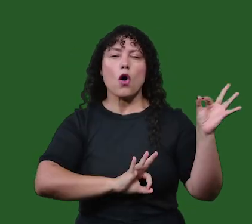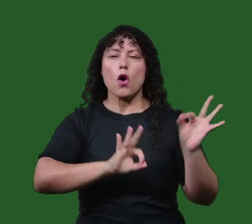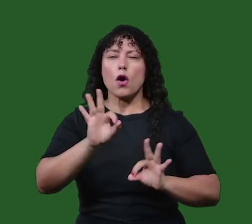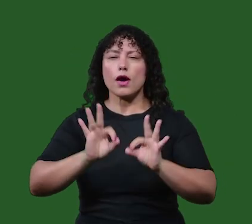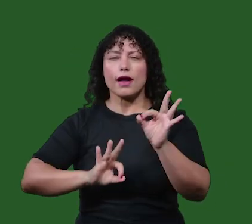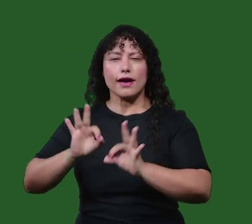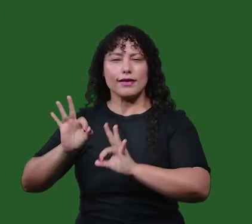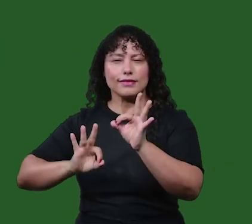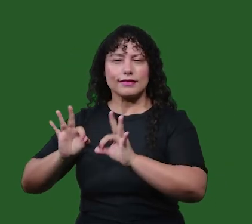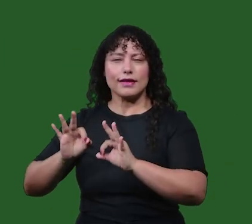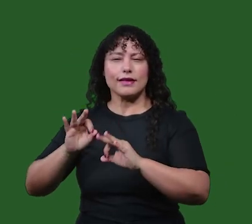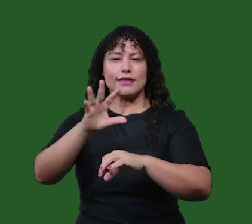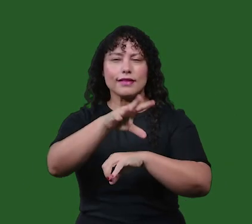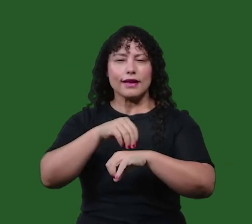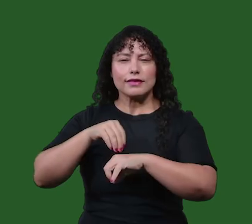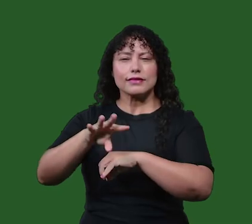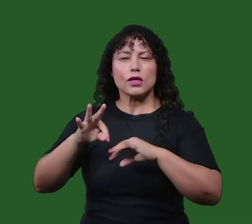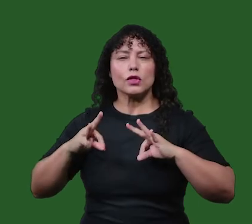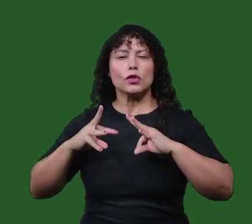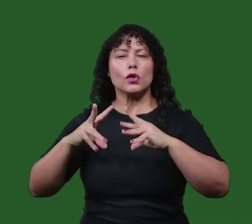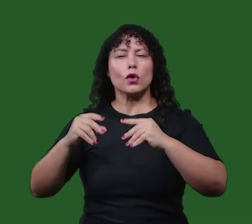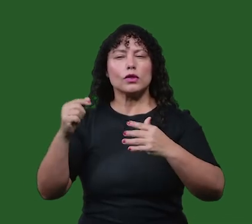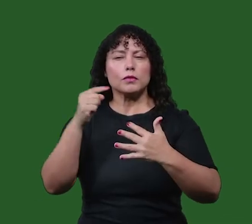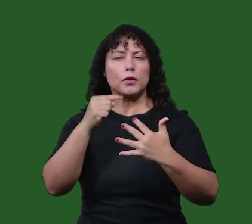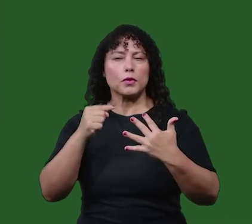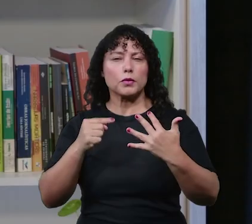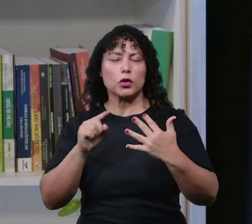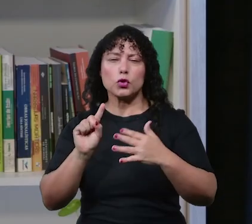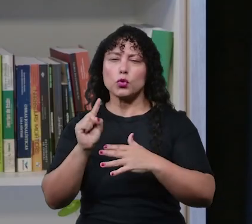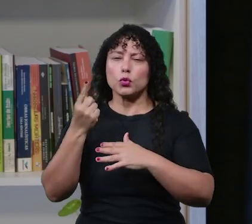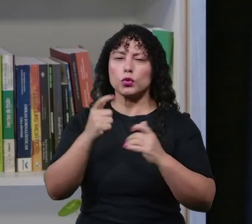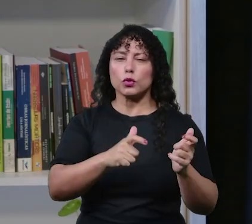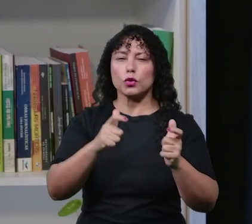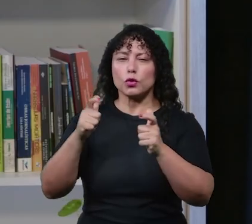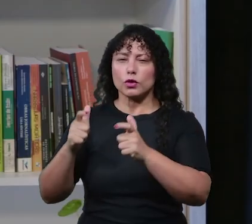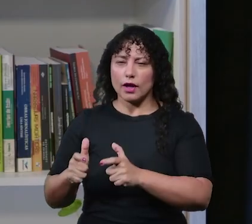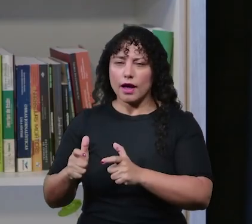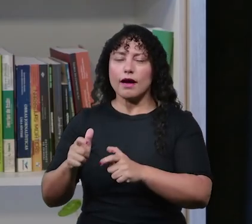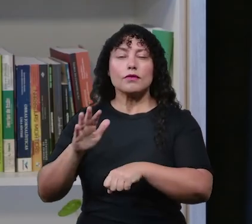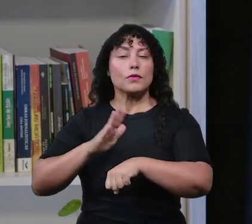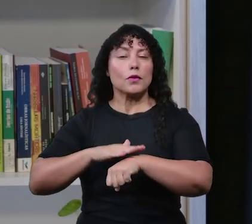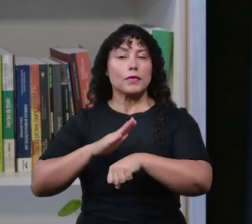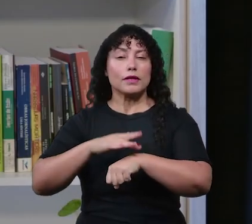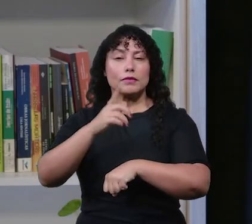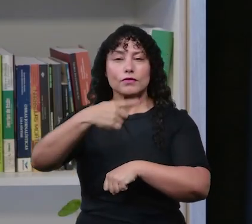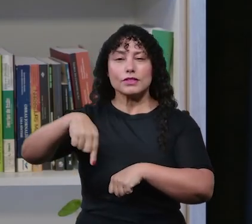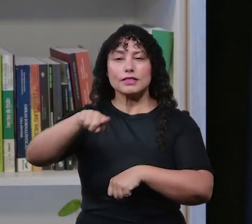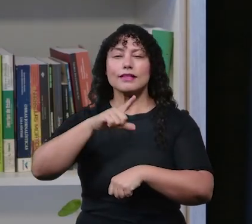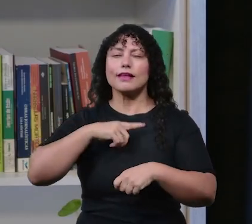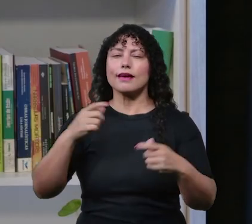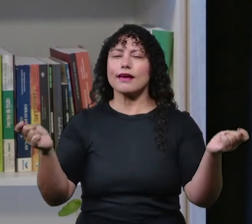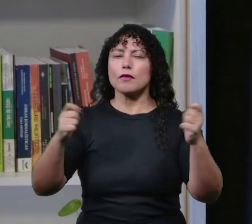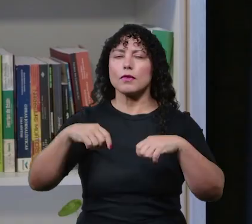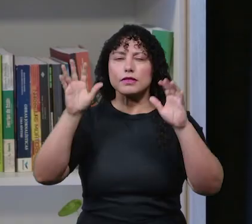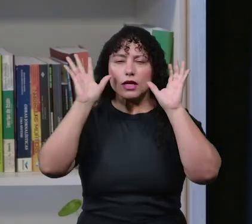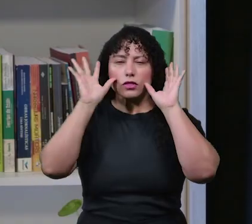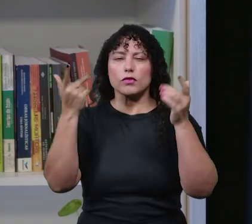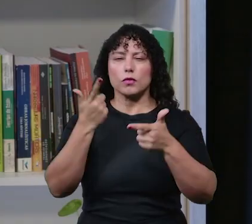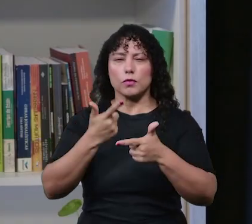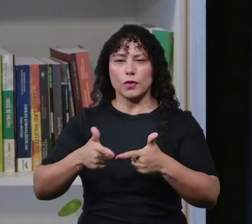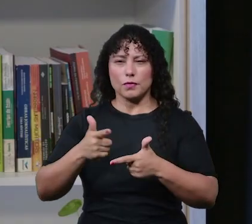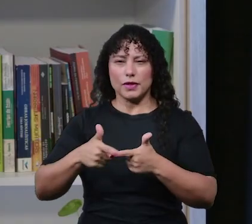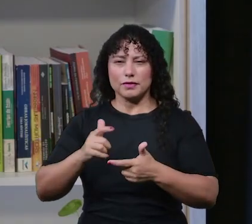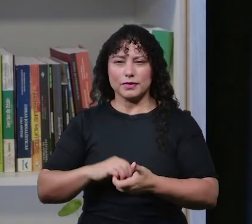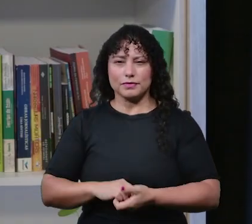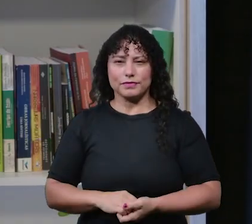gente? Organizar, tá? Trazer todas essas questões num único lugar, num único momento, para que você tenha condições de resolver